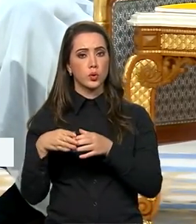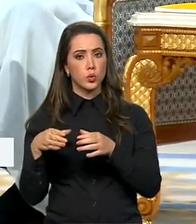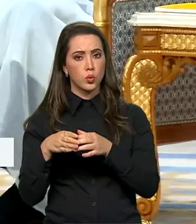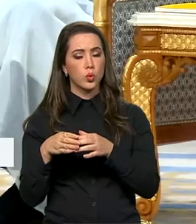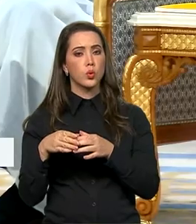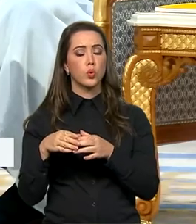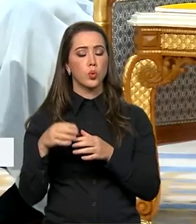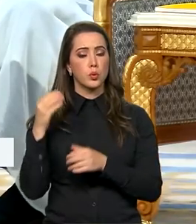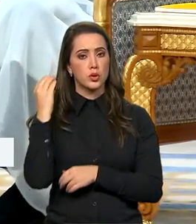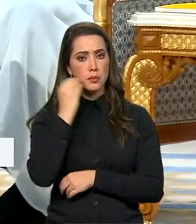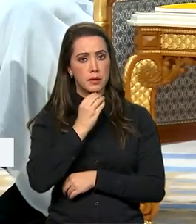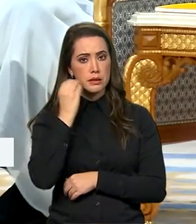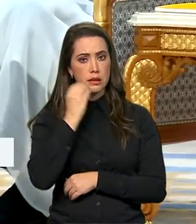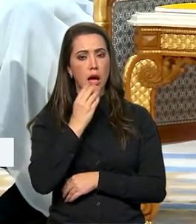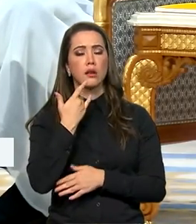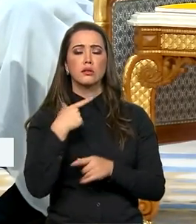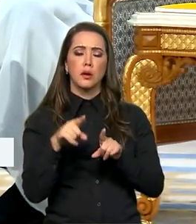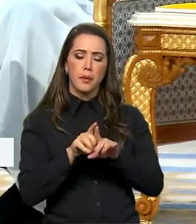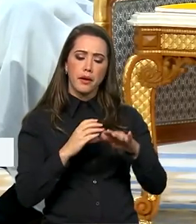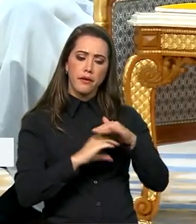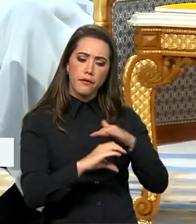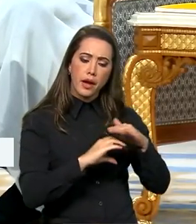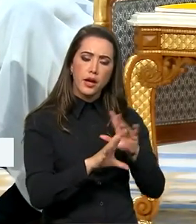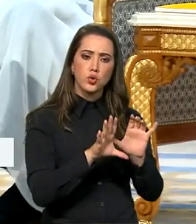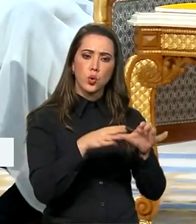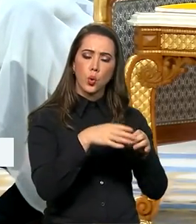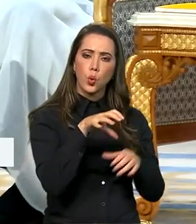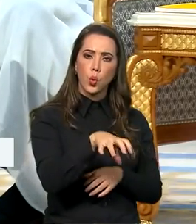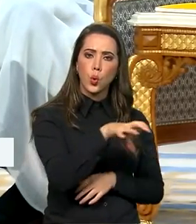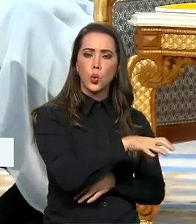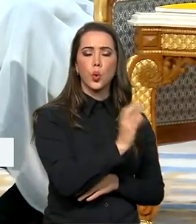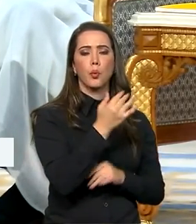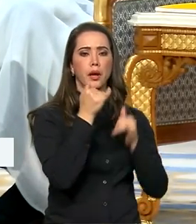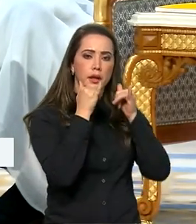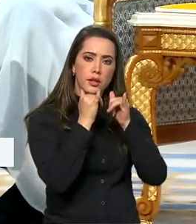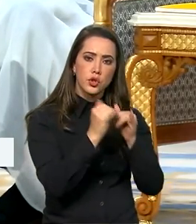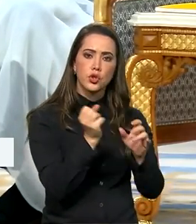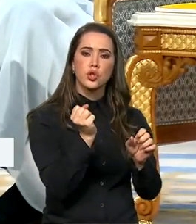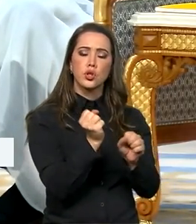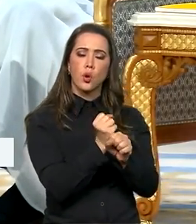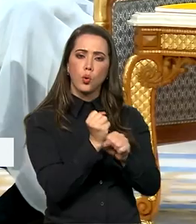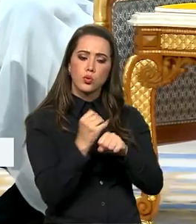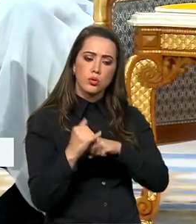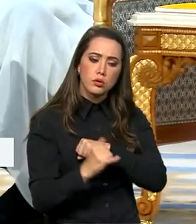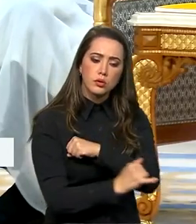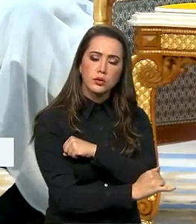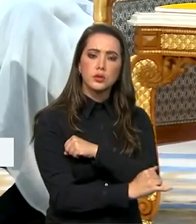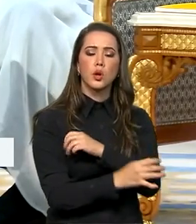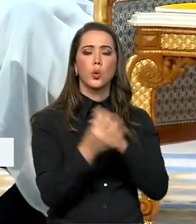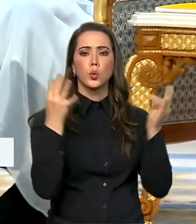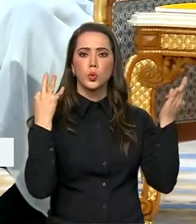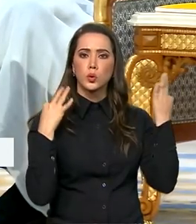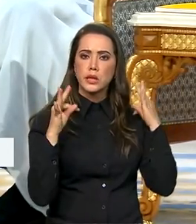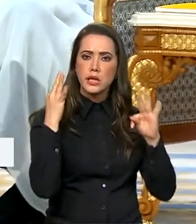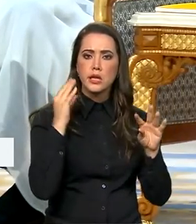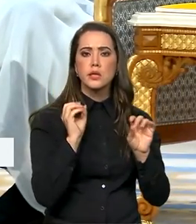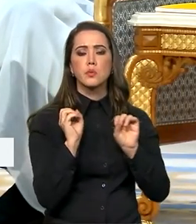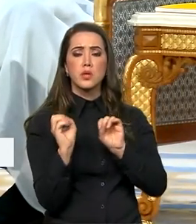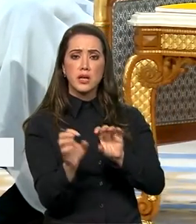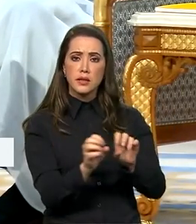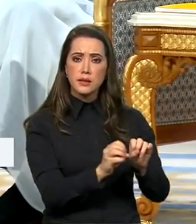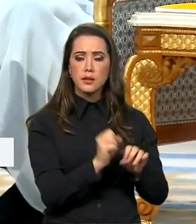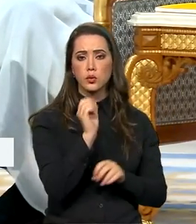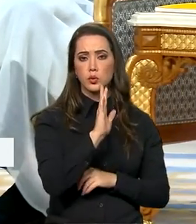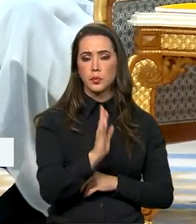têm investido em setores como energia, infraestrutura, educação e turismo no Brasil.